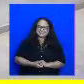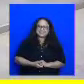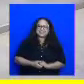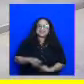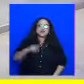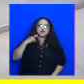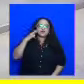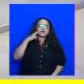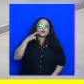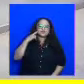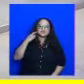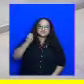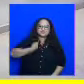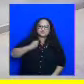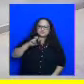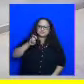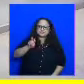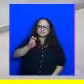Bola rosa, número